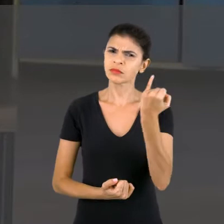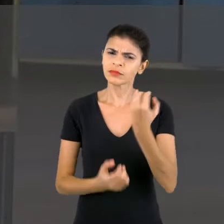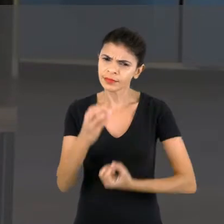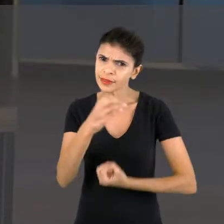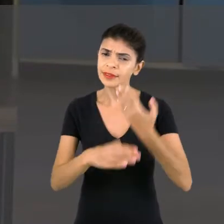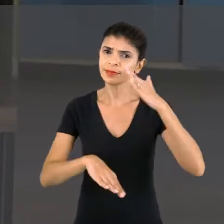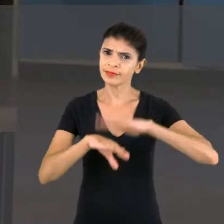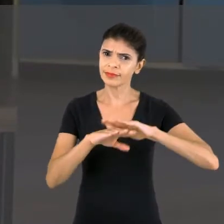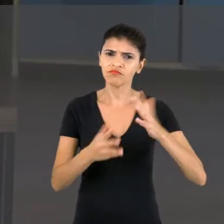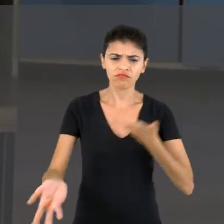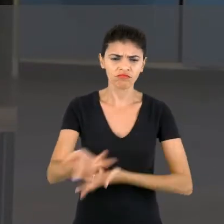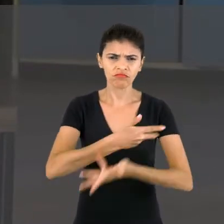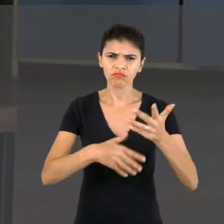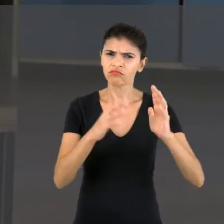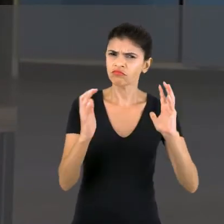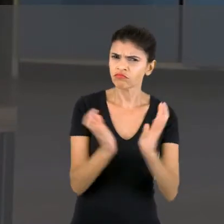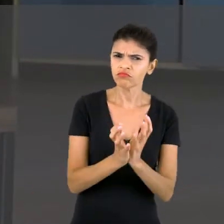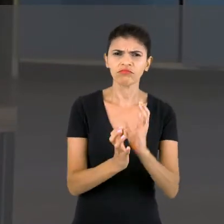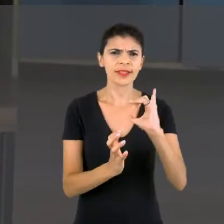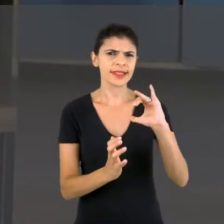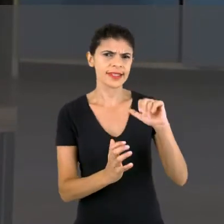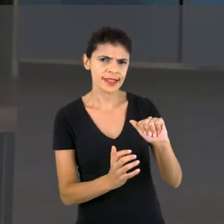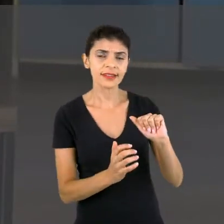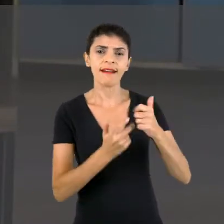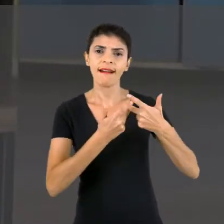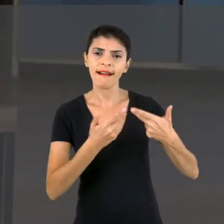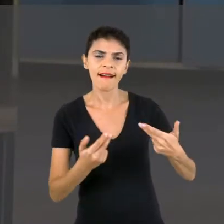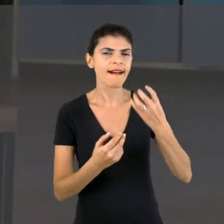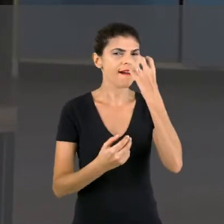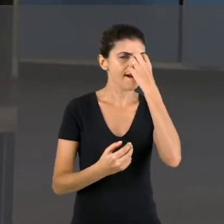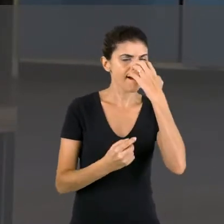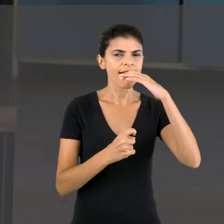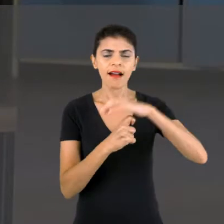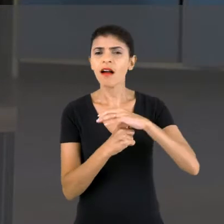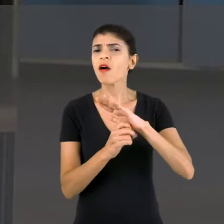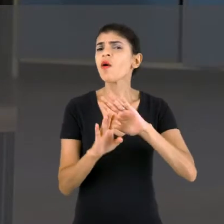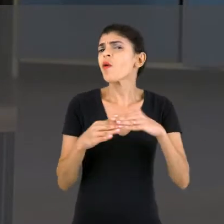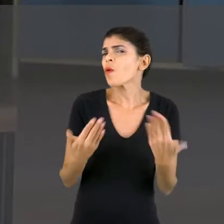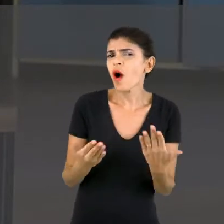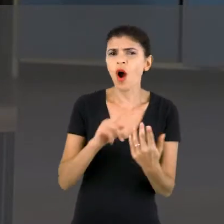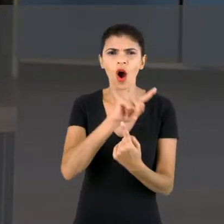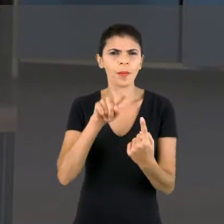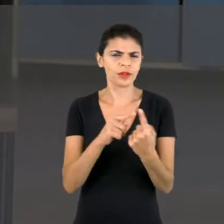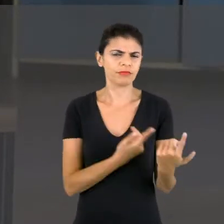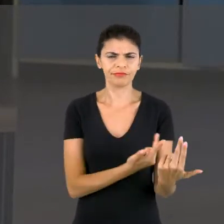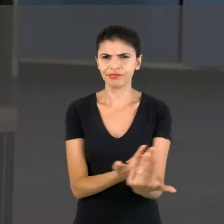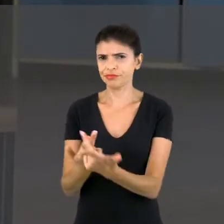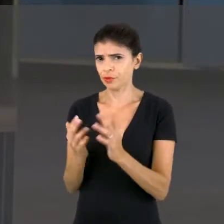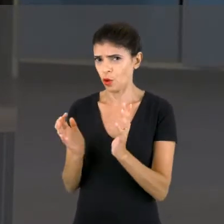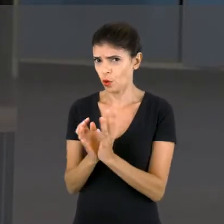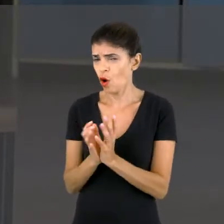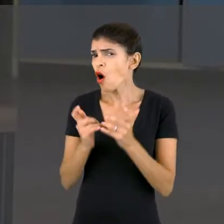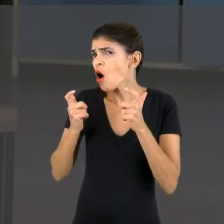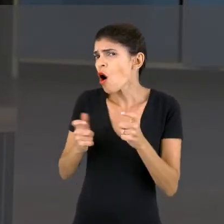muito importante na criação de um coletivo, de um grupo, de uma companhia, entender quais são os objetivos comuns desse